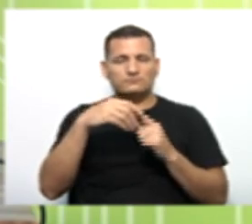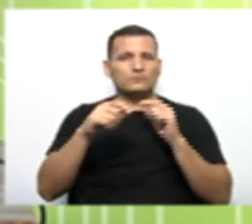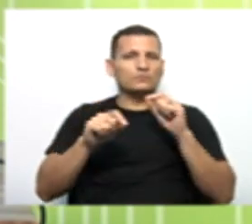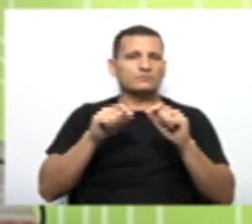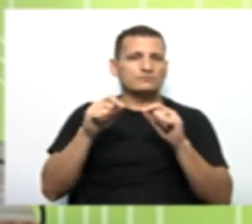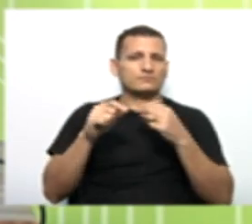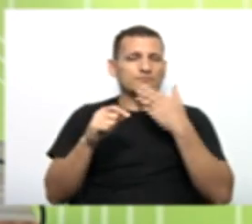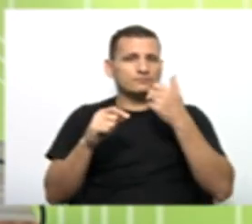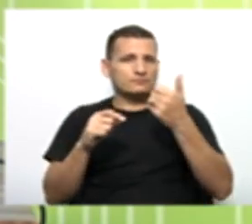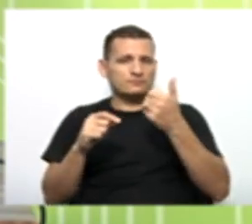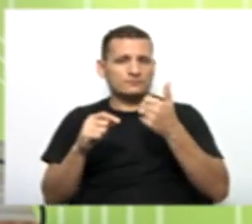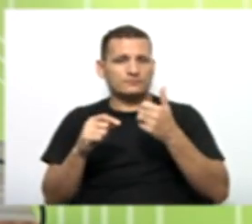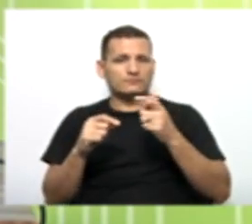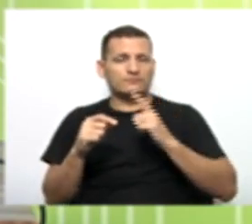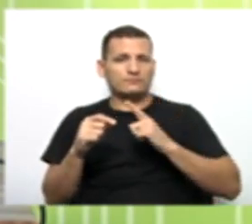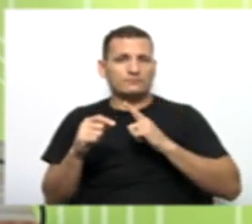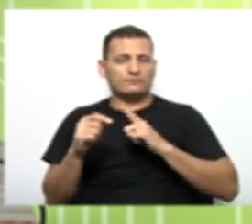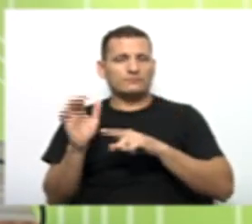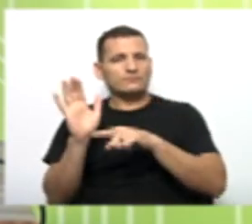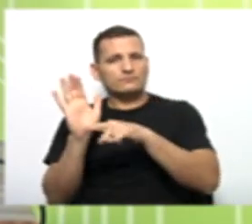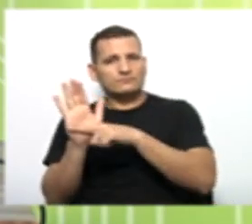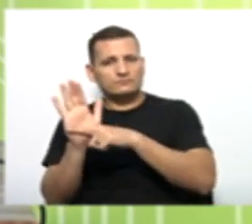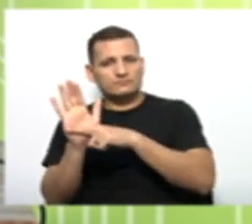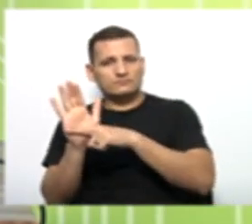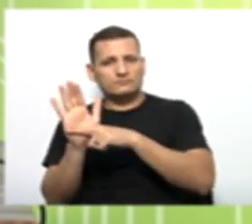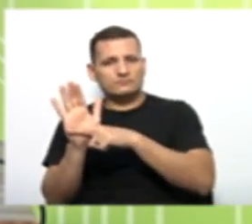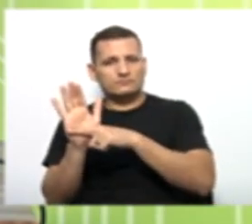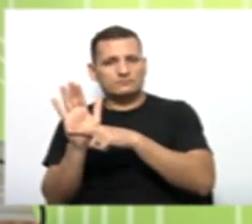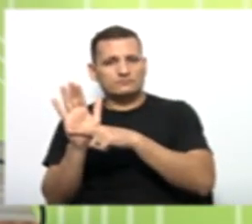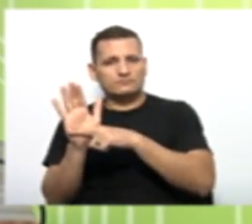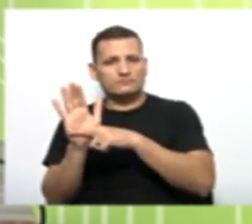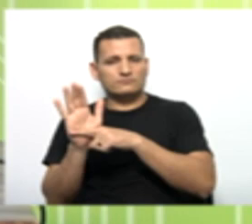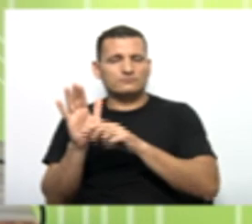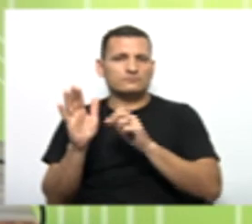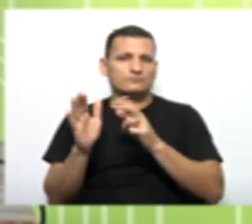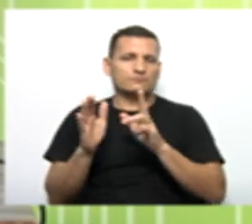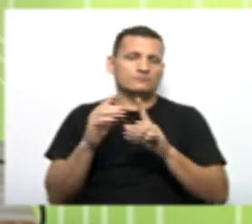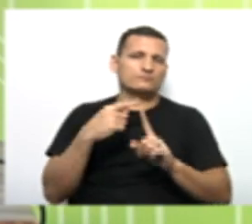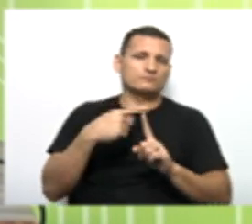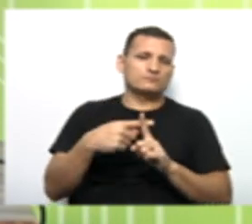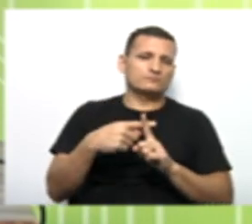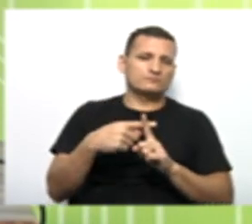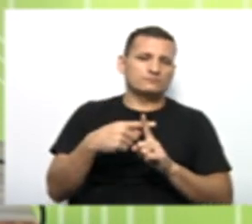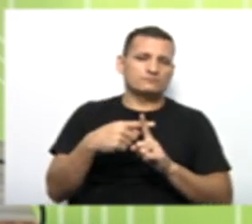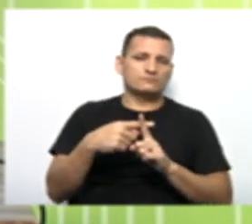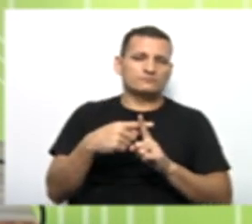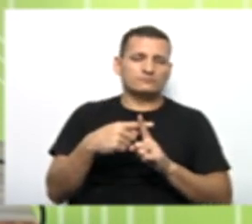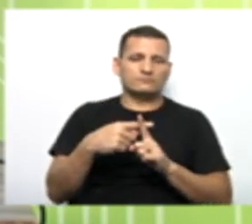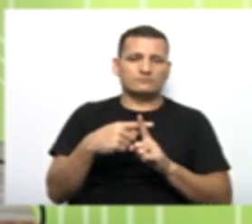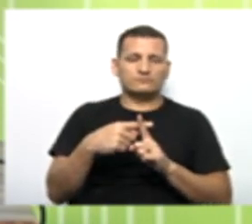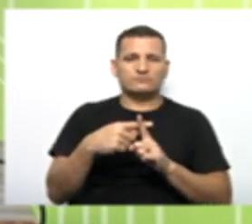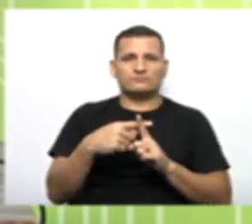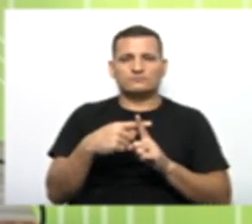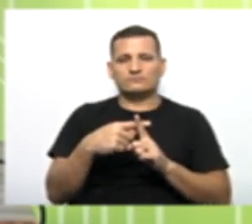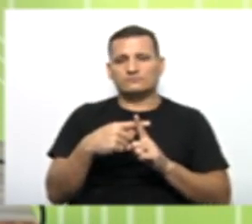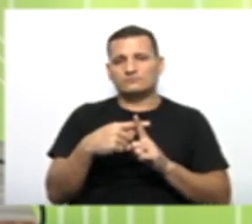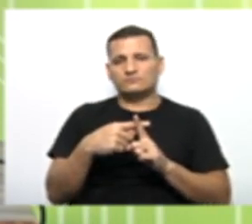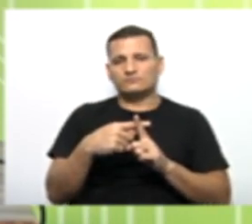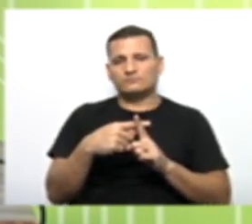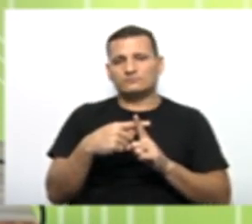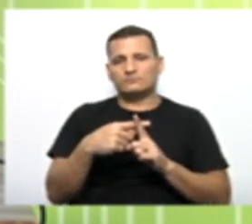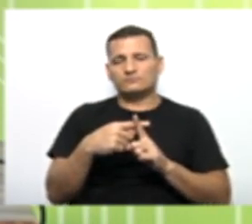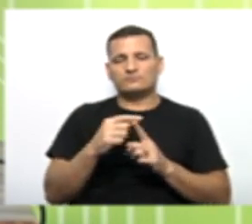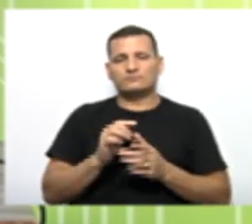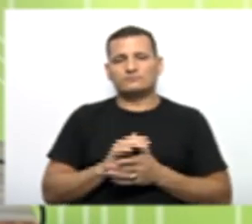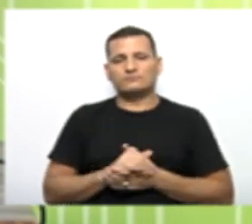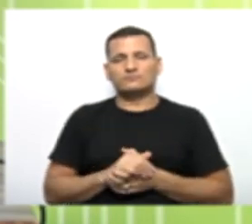melhor? Ter uma externalidade negativa maior para ter uma externalidade positiva, ou uma externalidade negativa menor e